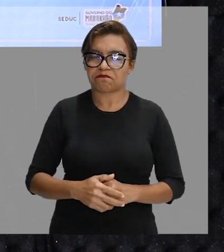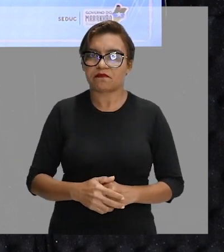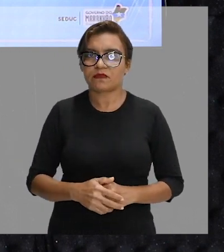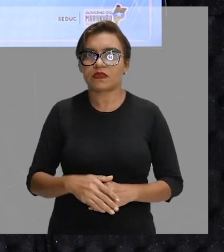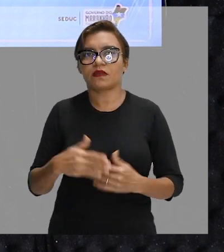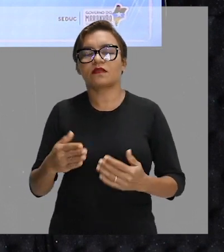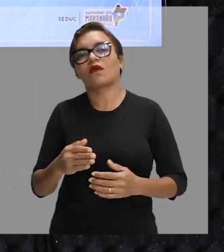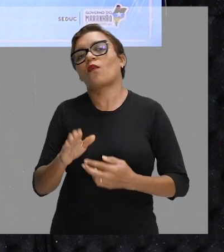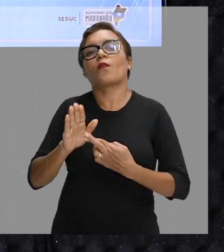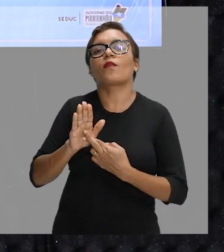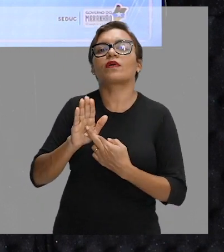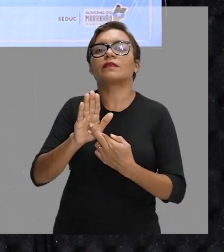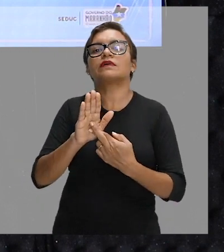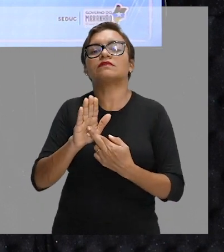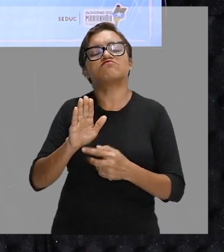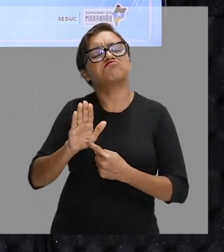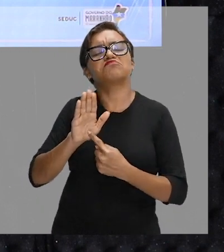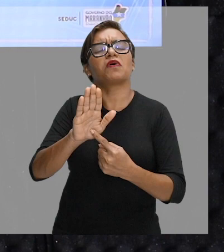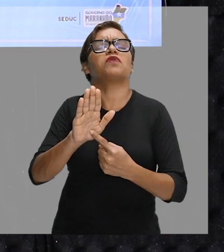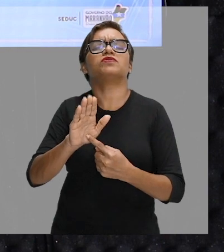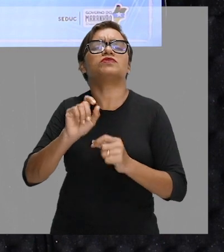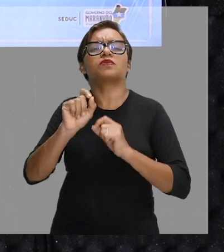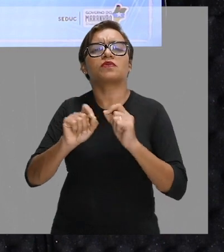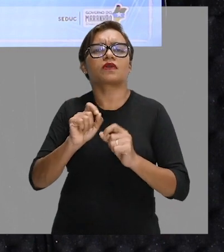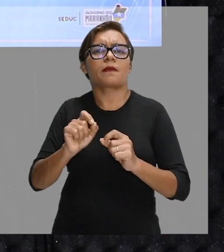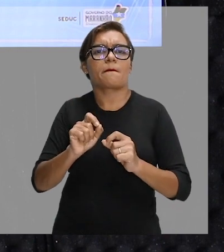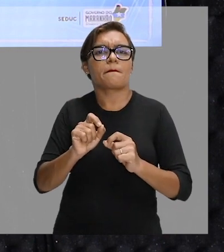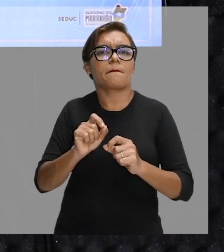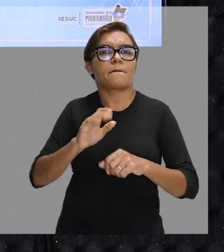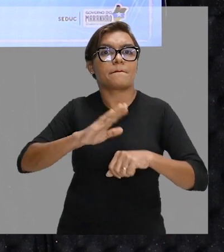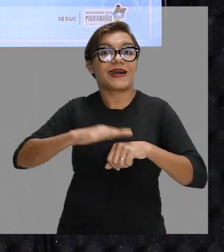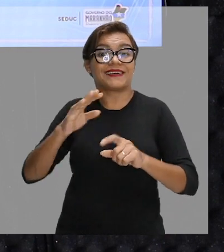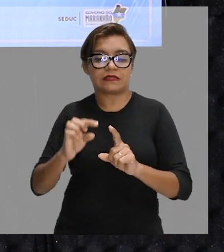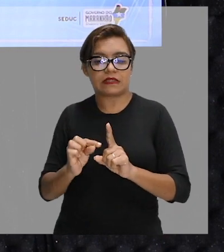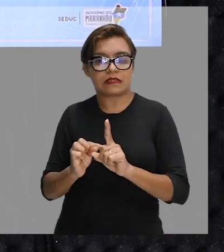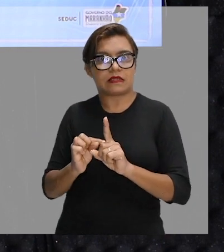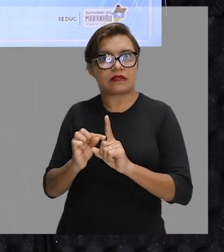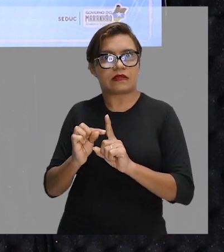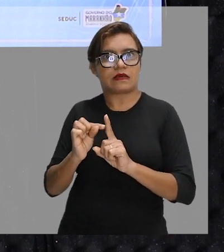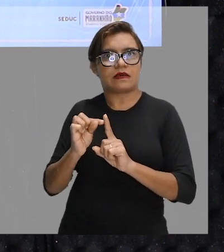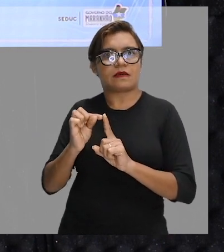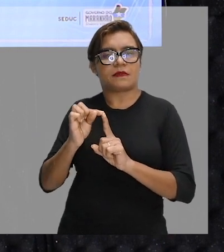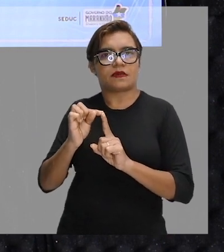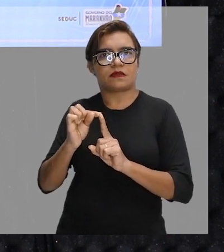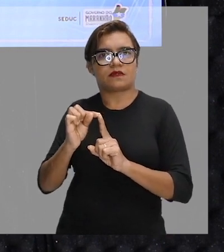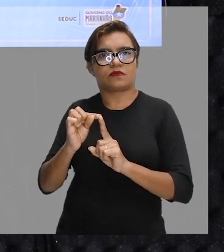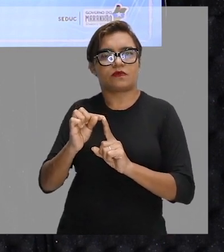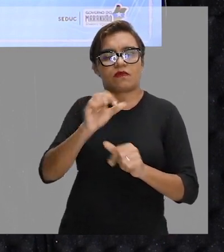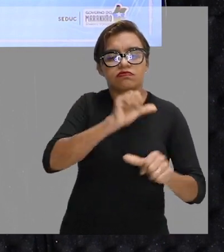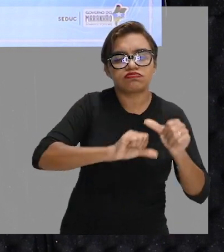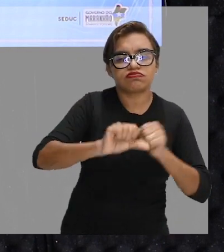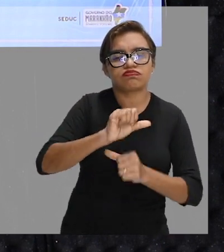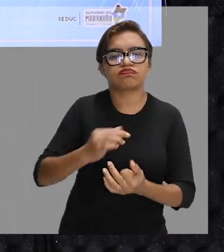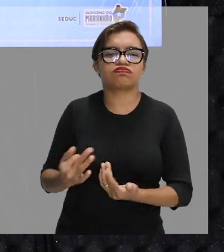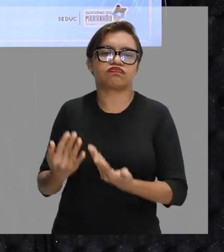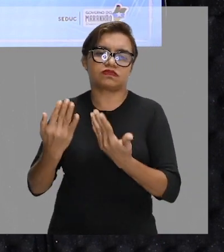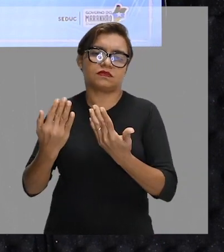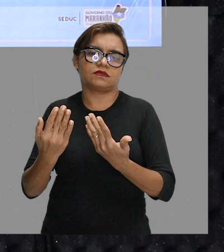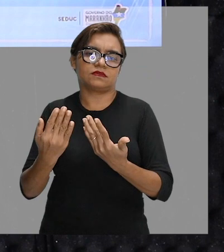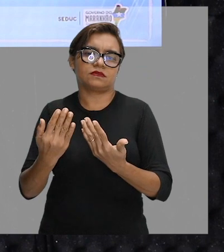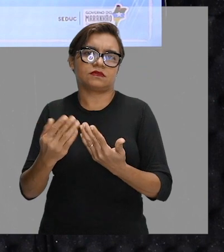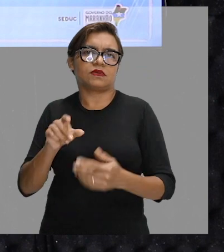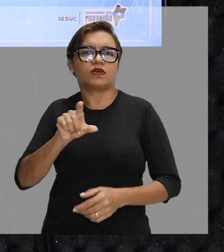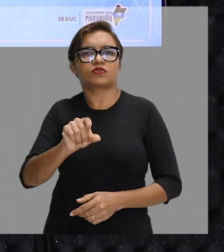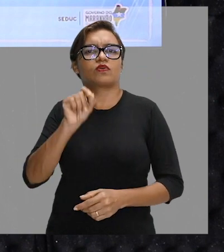Então, apresenta maior ponto de ebulição, ou seja, vai apresentar maior temperatura de ebulição. Qual dessas